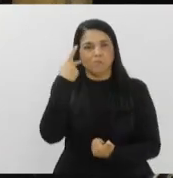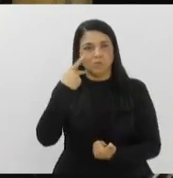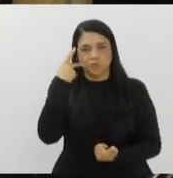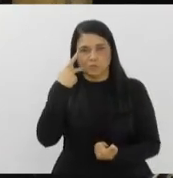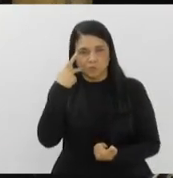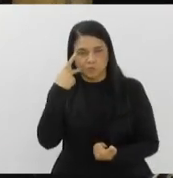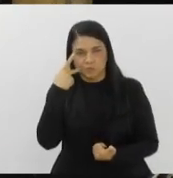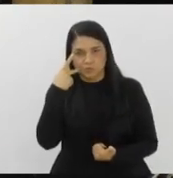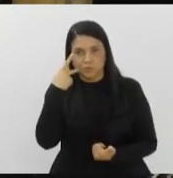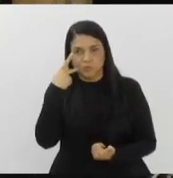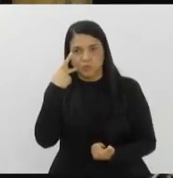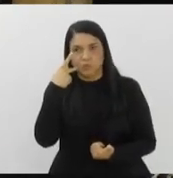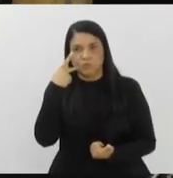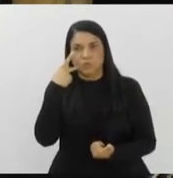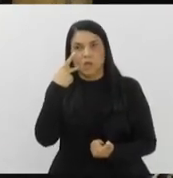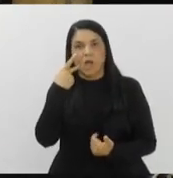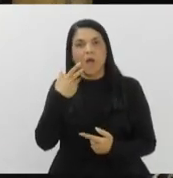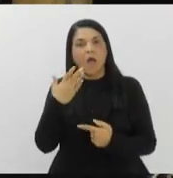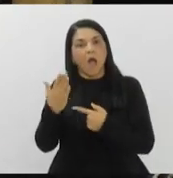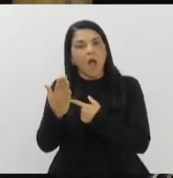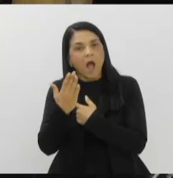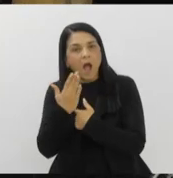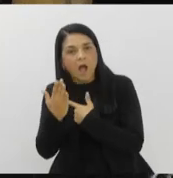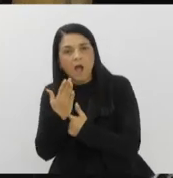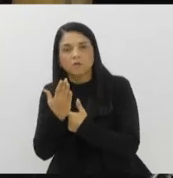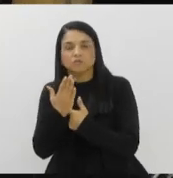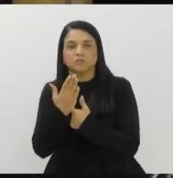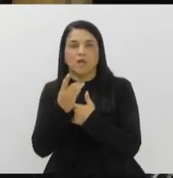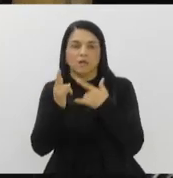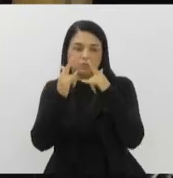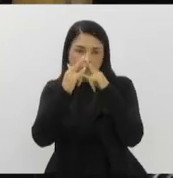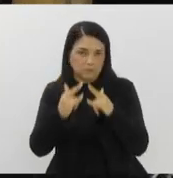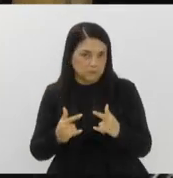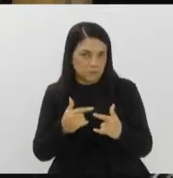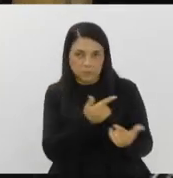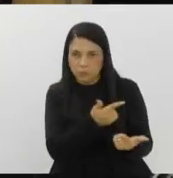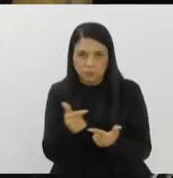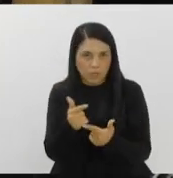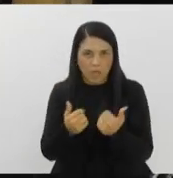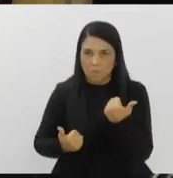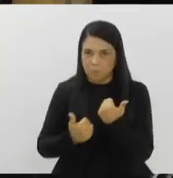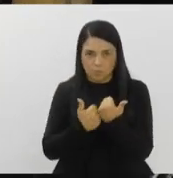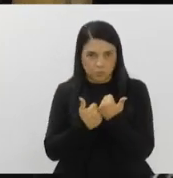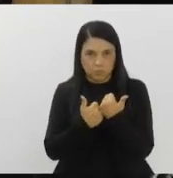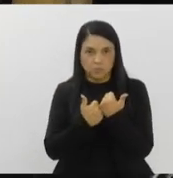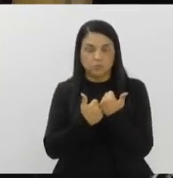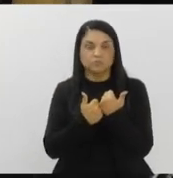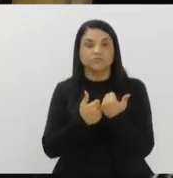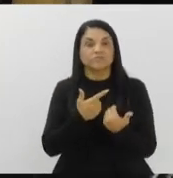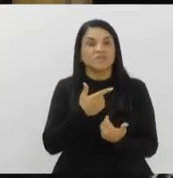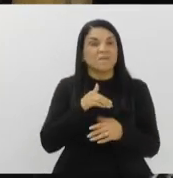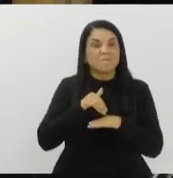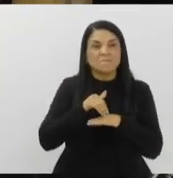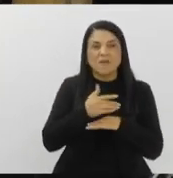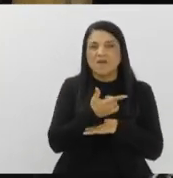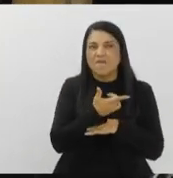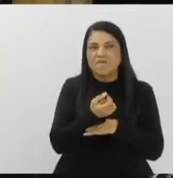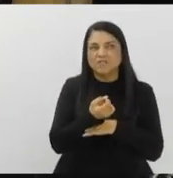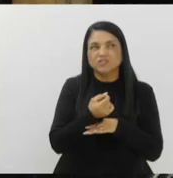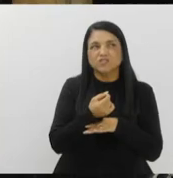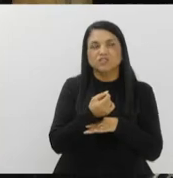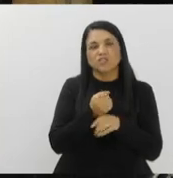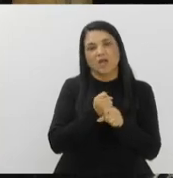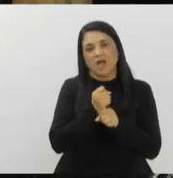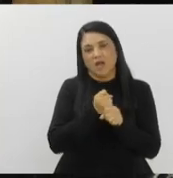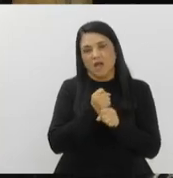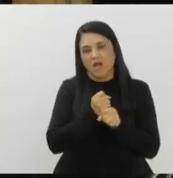assim, a gente está ajudando a gente no assentamento. E também a gente está há quase 20 anos no nosso